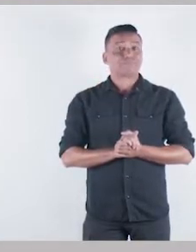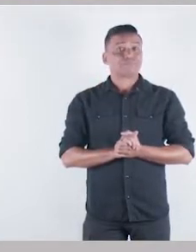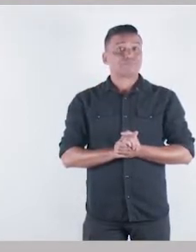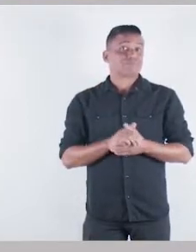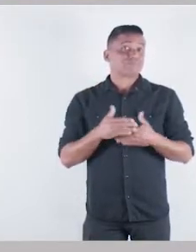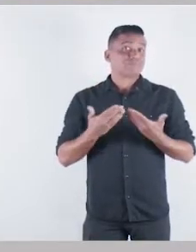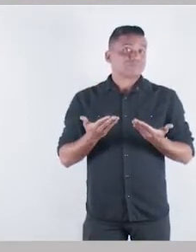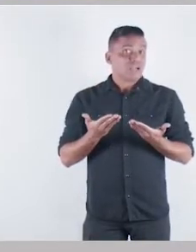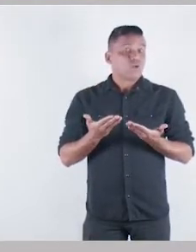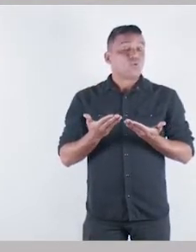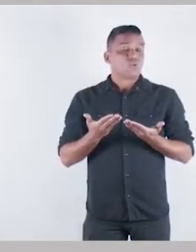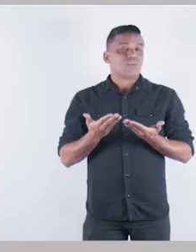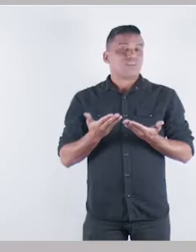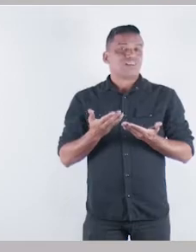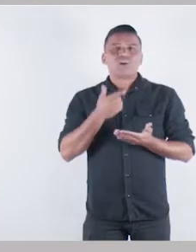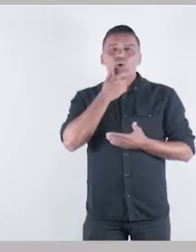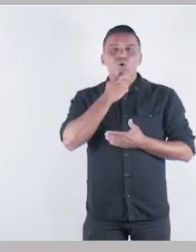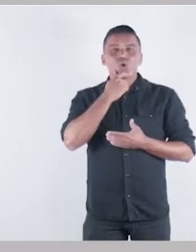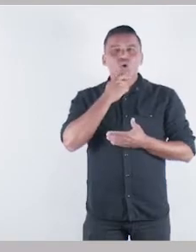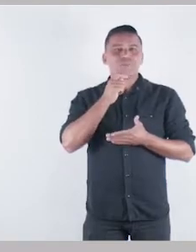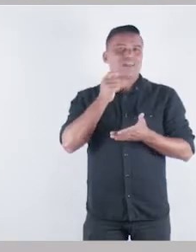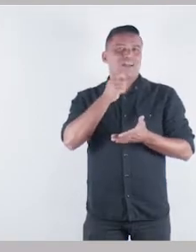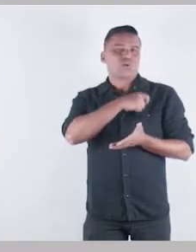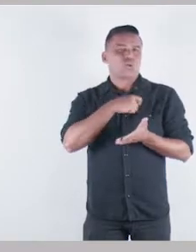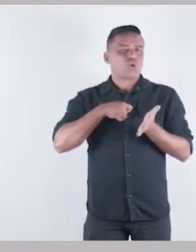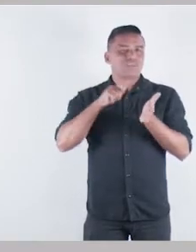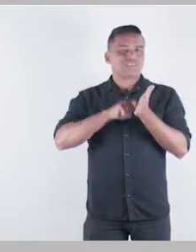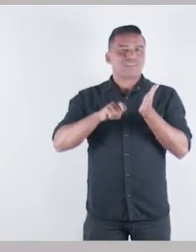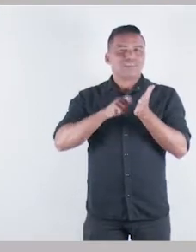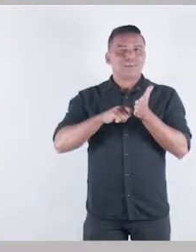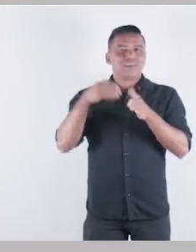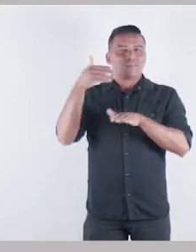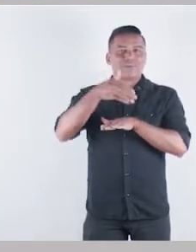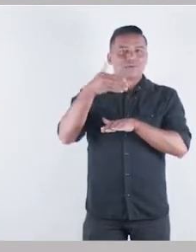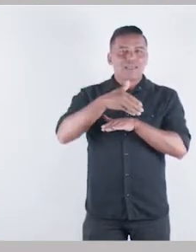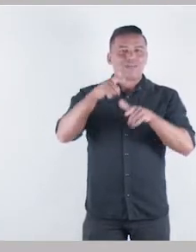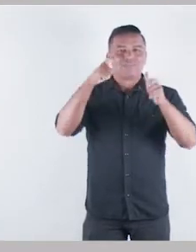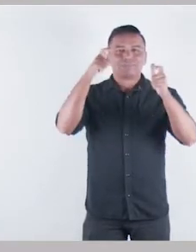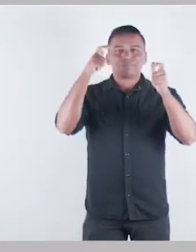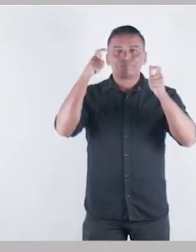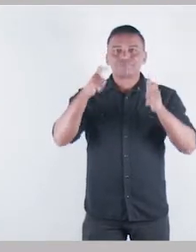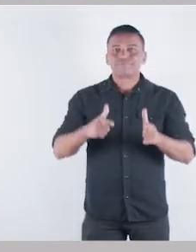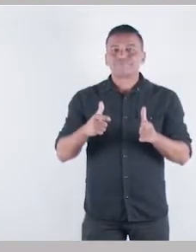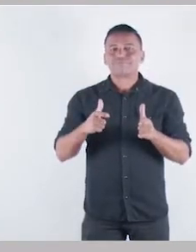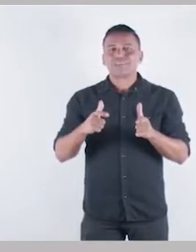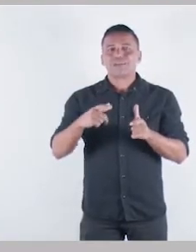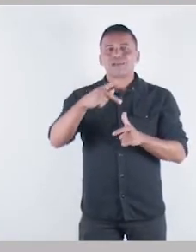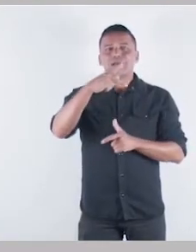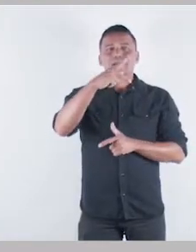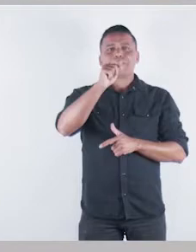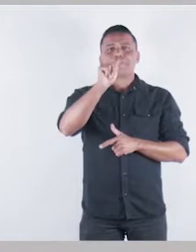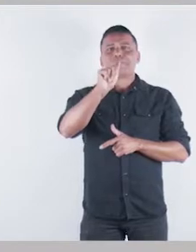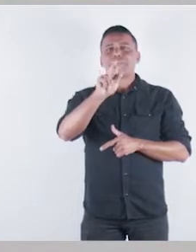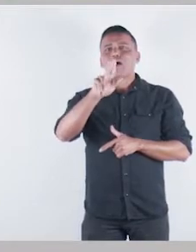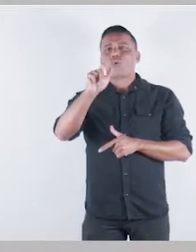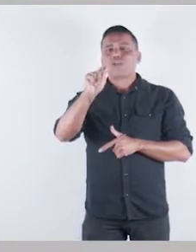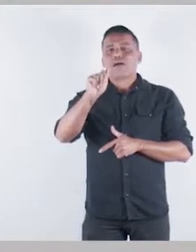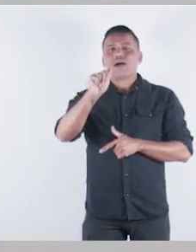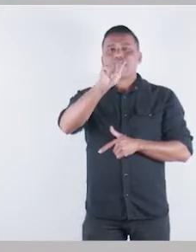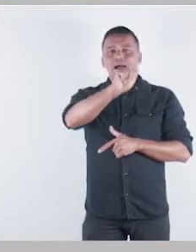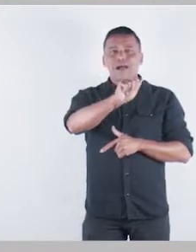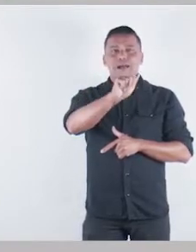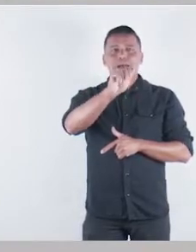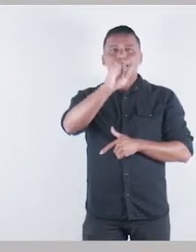o Eusébio de Queiroz frequentava também um espaço do Paulo Brito, que foi o primeiro editor negro aqui,